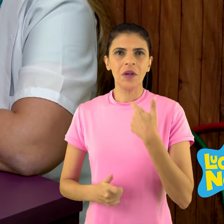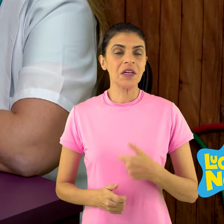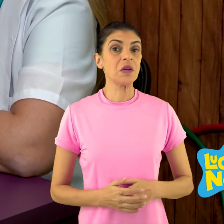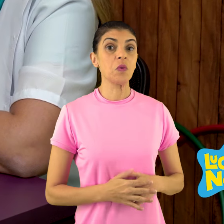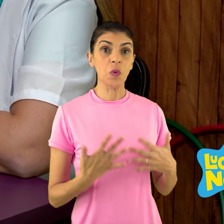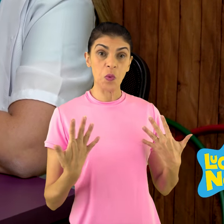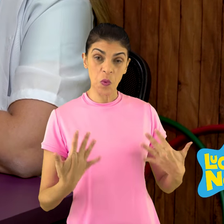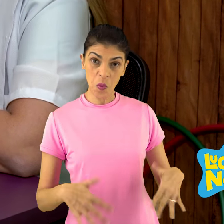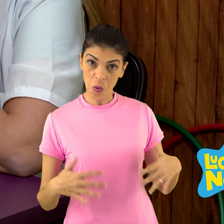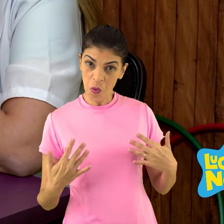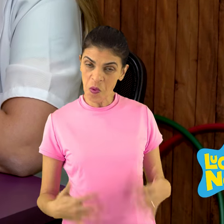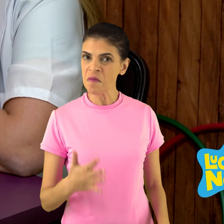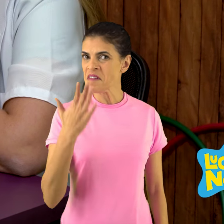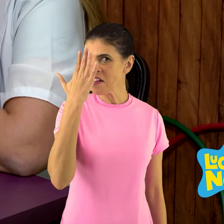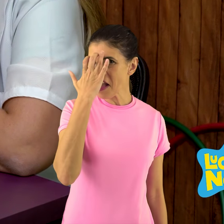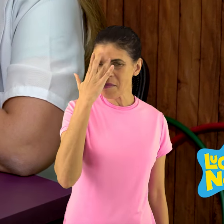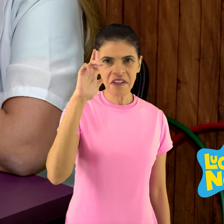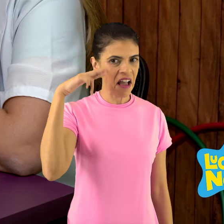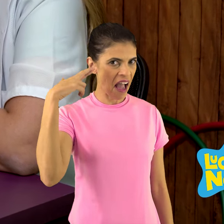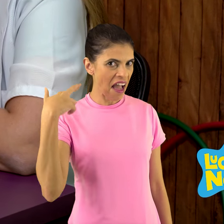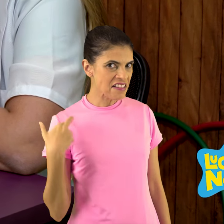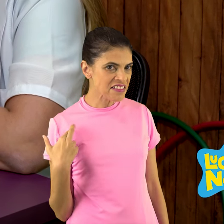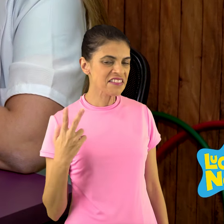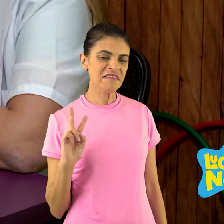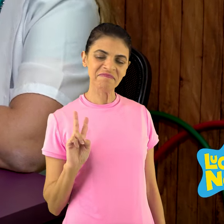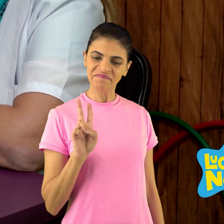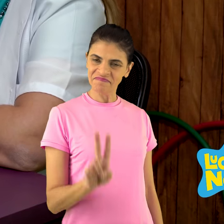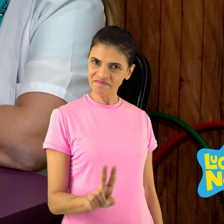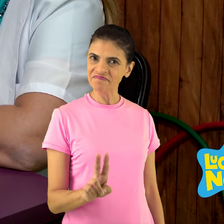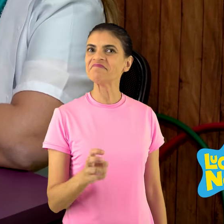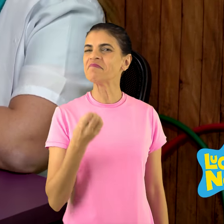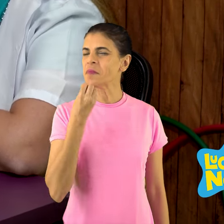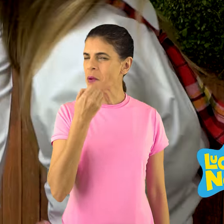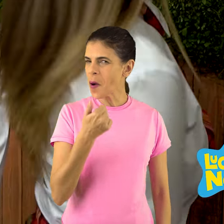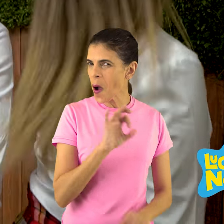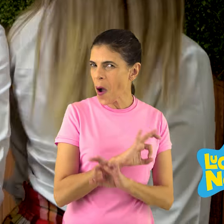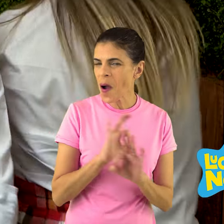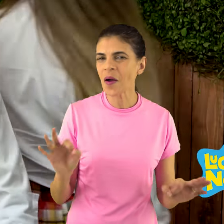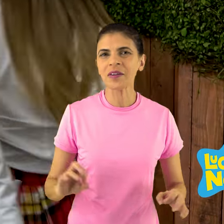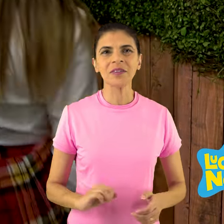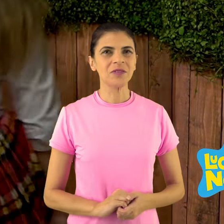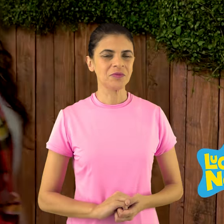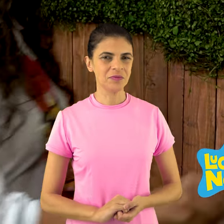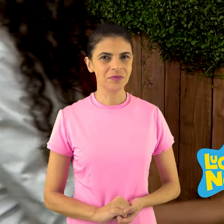Uau! Camila e Raíssa juntas nos Jogos Escolares. Isso vai ser o máximo.